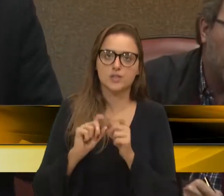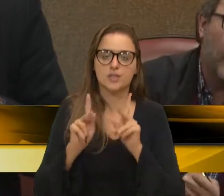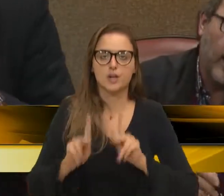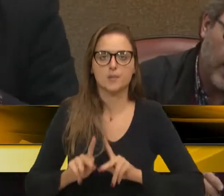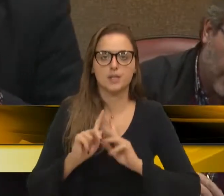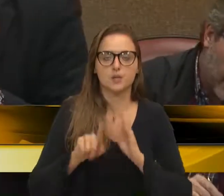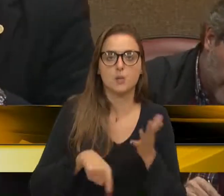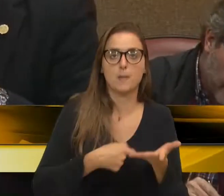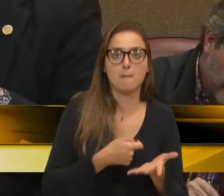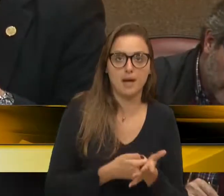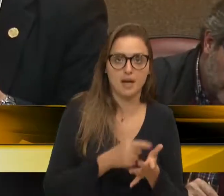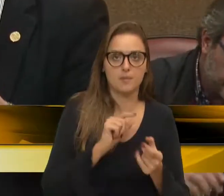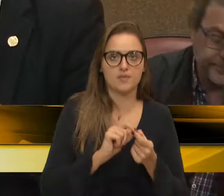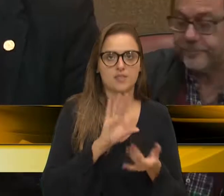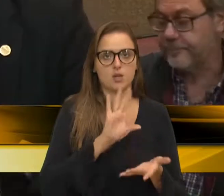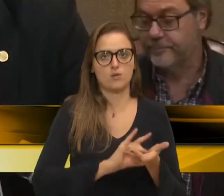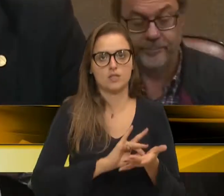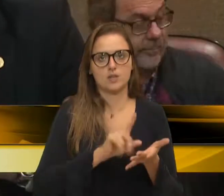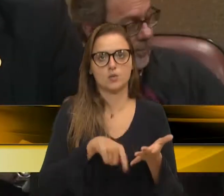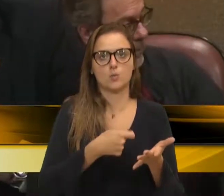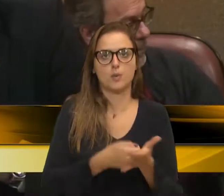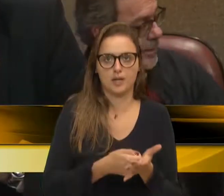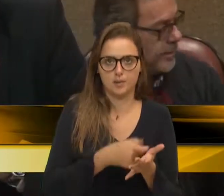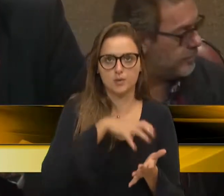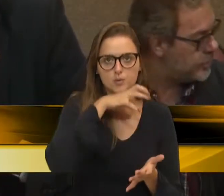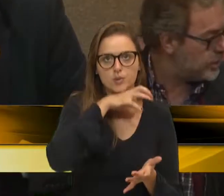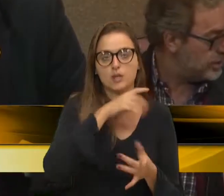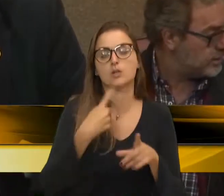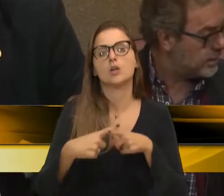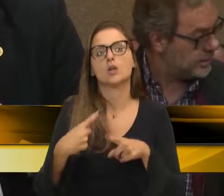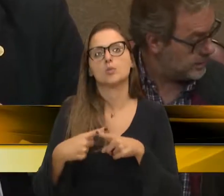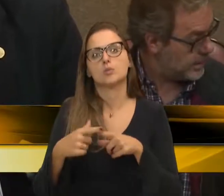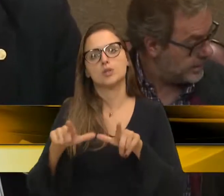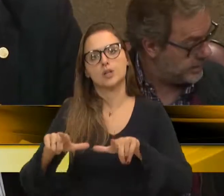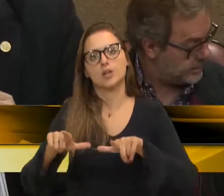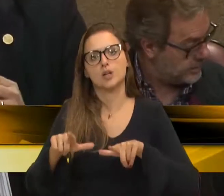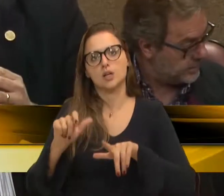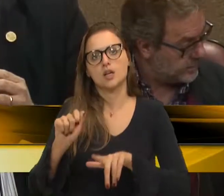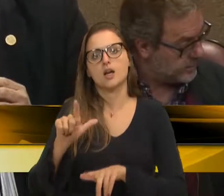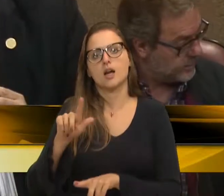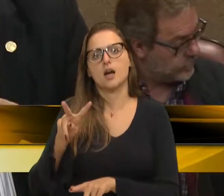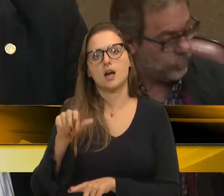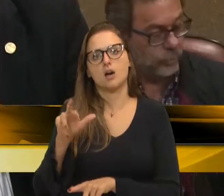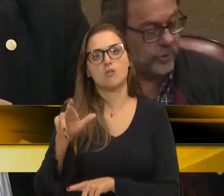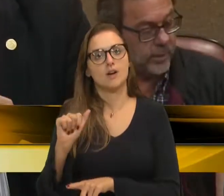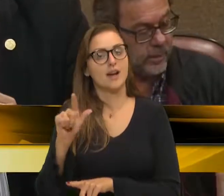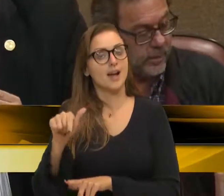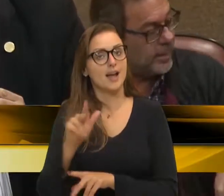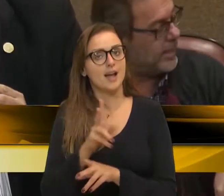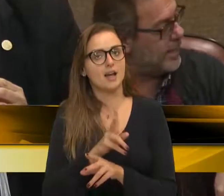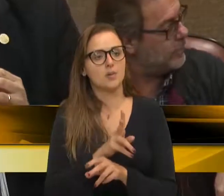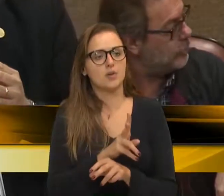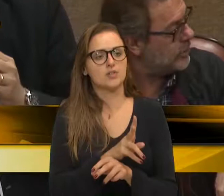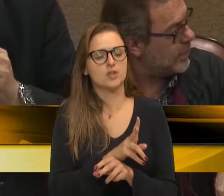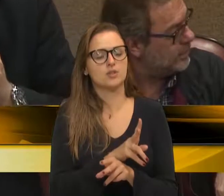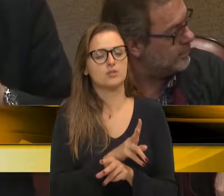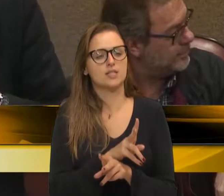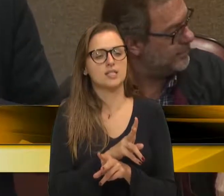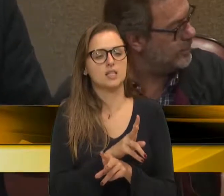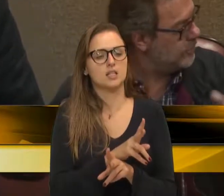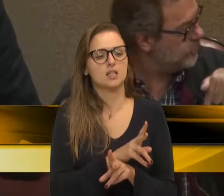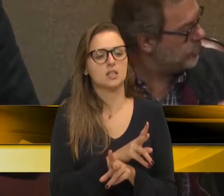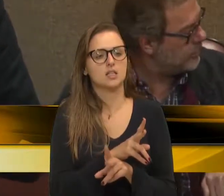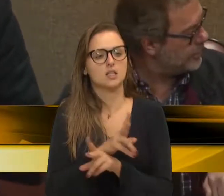fazer essa regularização, porque estamos prevendo aqui que o alvará ele vai ser provisório, mediante que